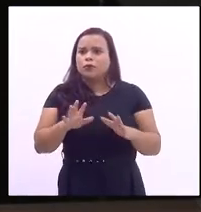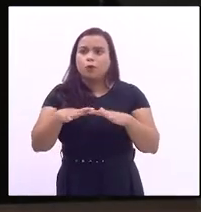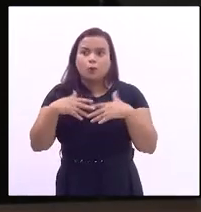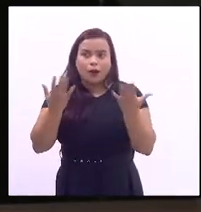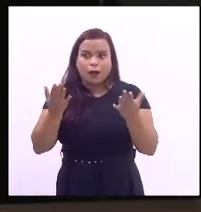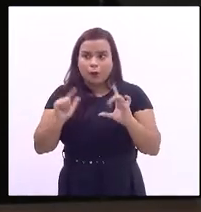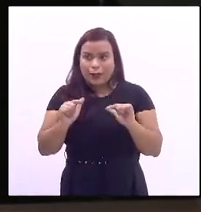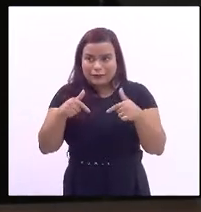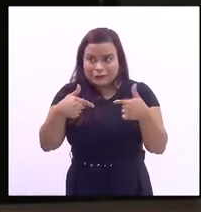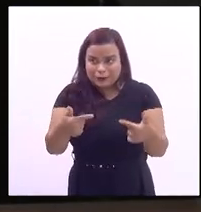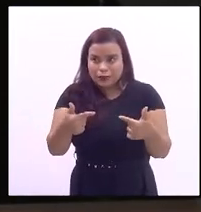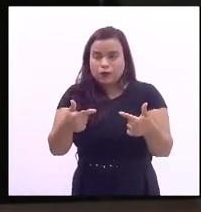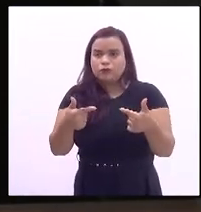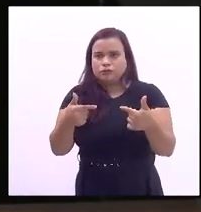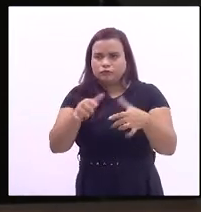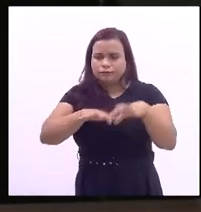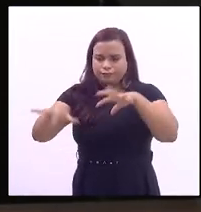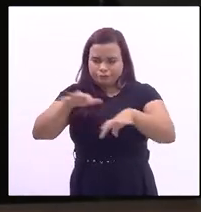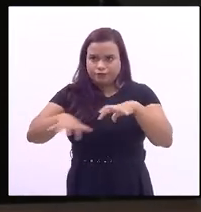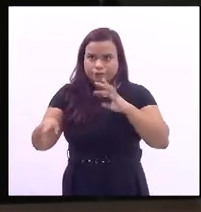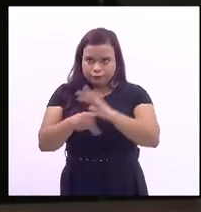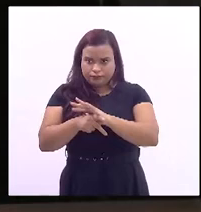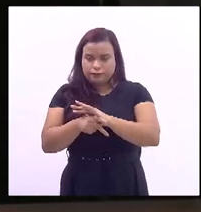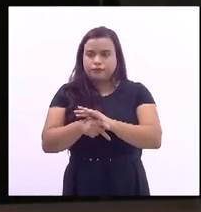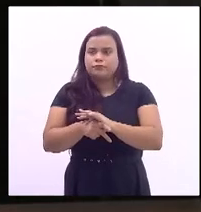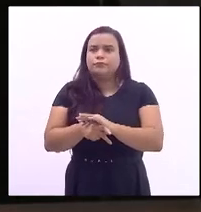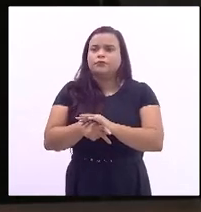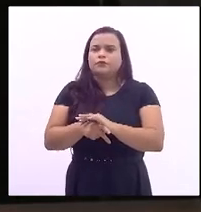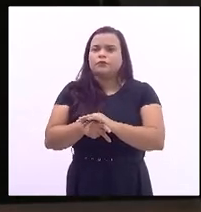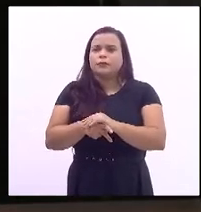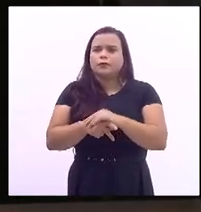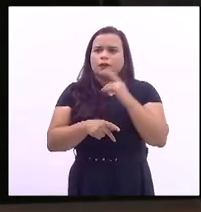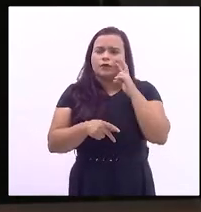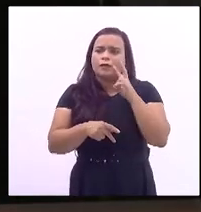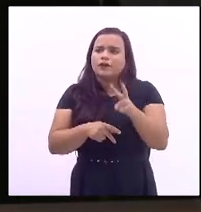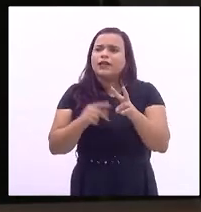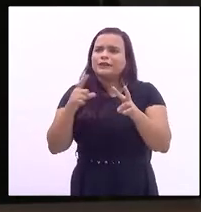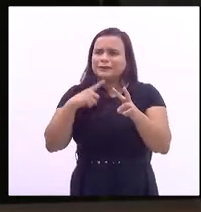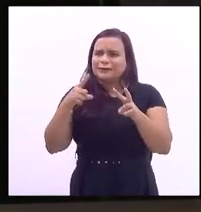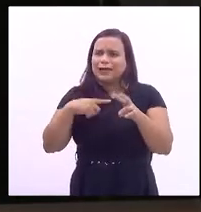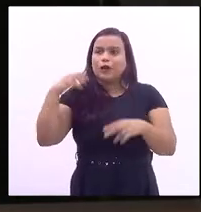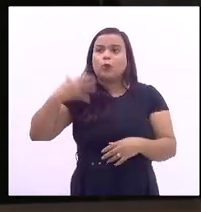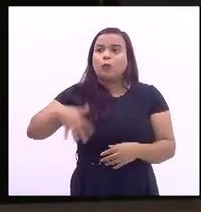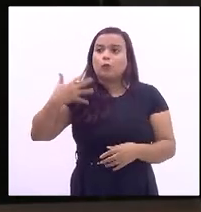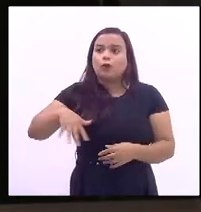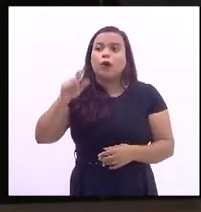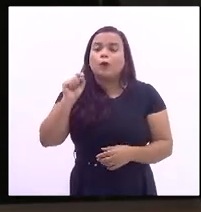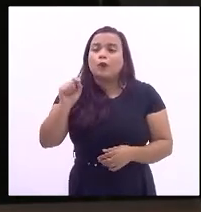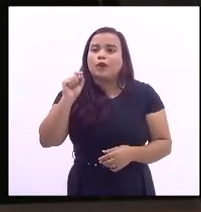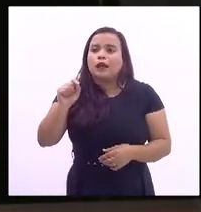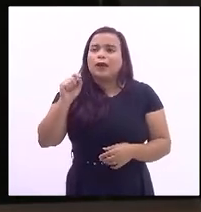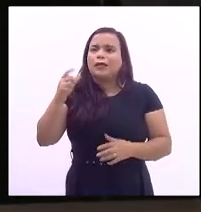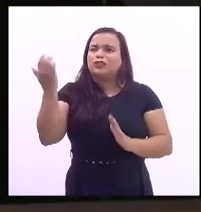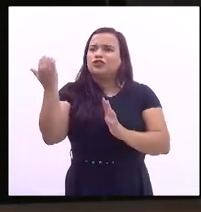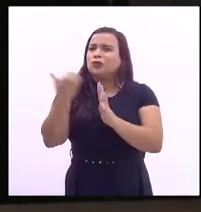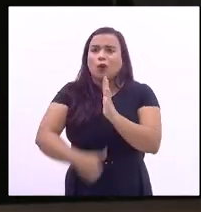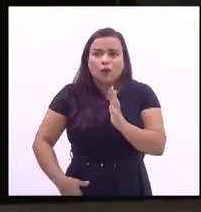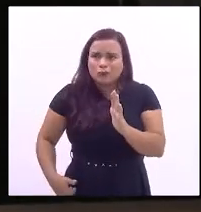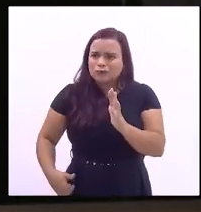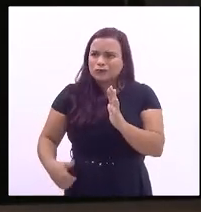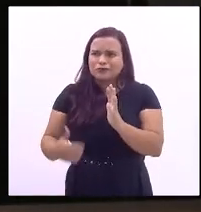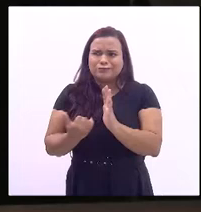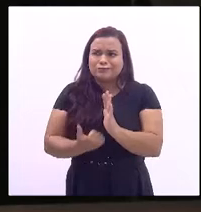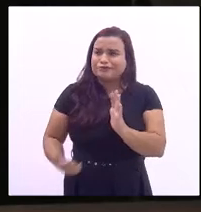mecanismo de alienação desses Imóveis né entre outros Absurdos a gente tem aqui descontos